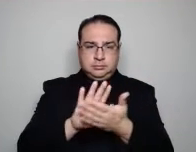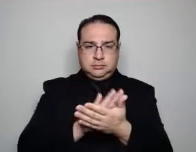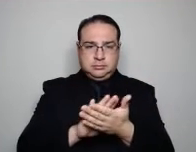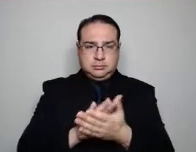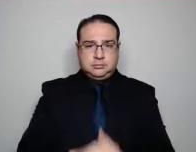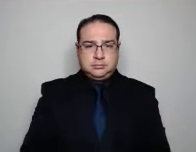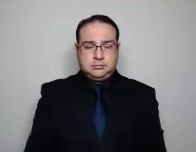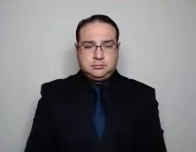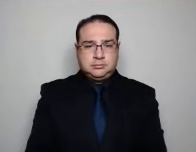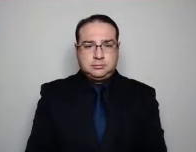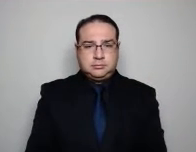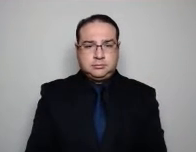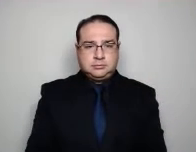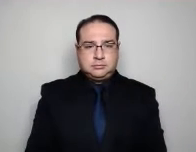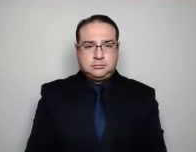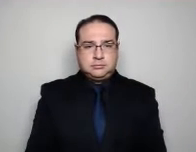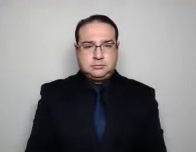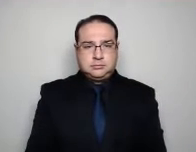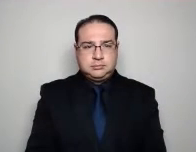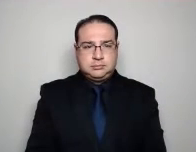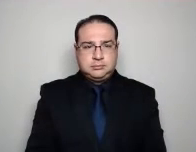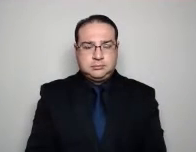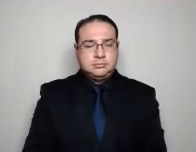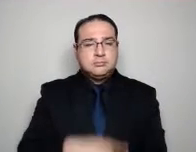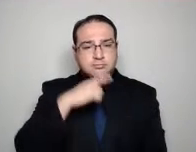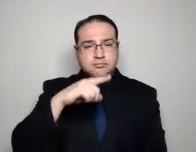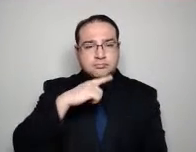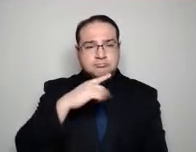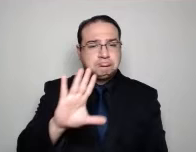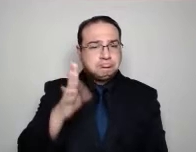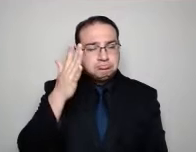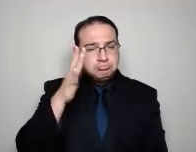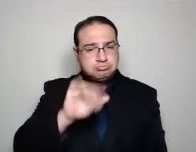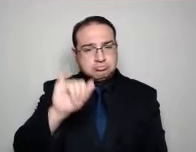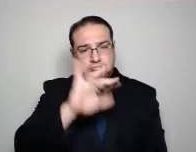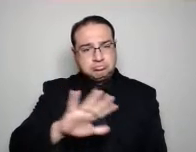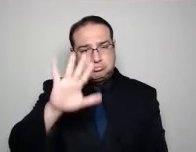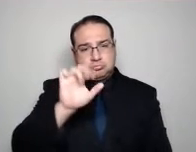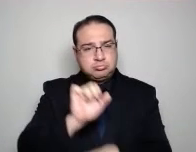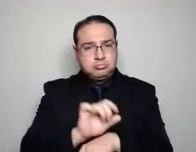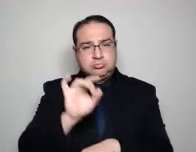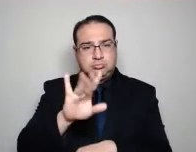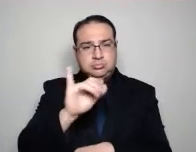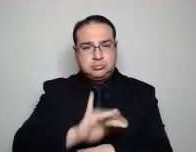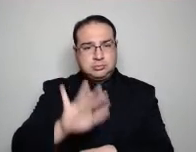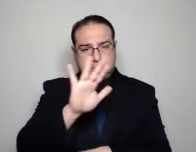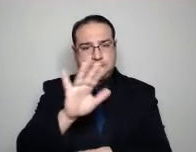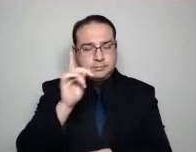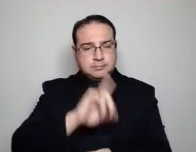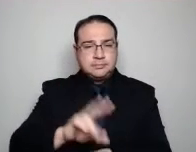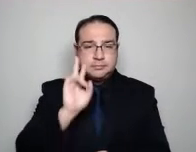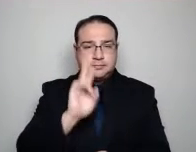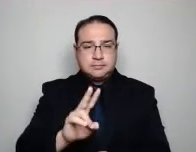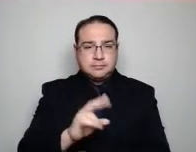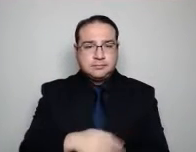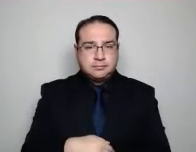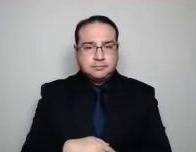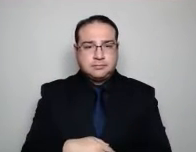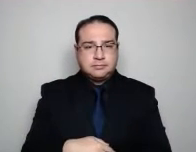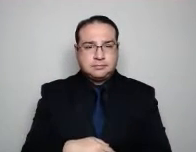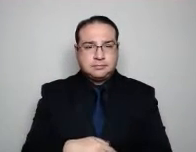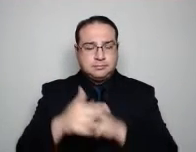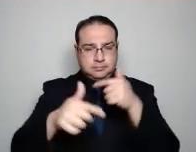sei o que é que está vendo, não, com a imagem. É só a imagem que está congelada, mas está funcionando.